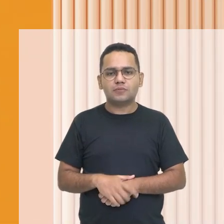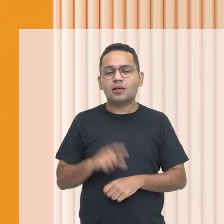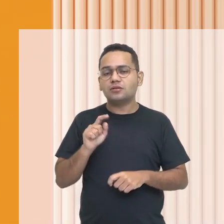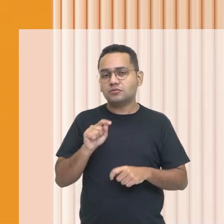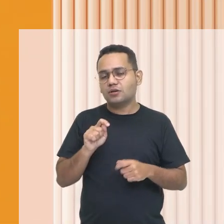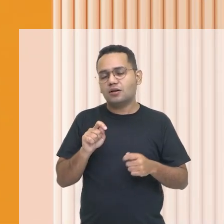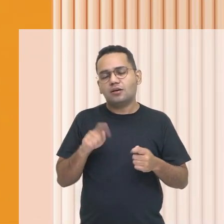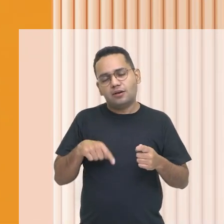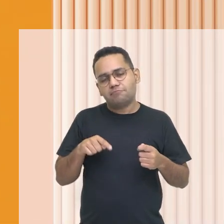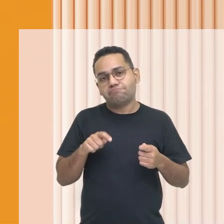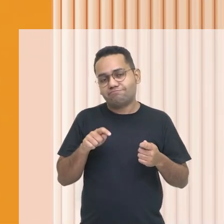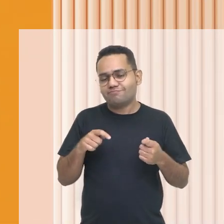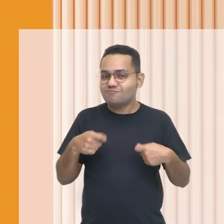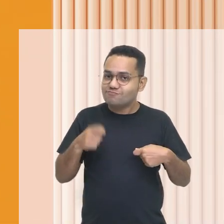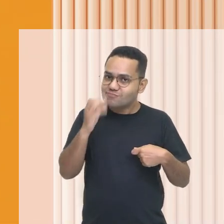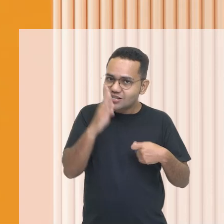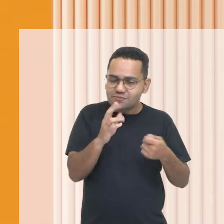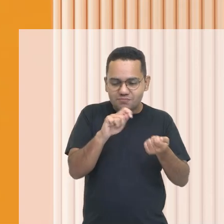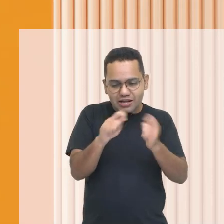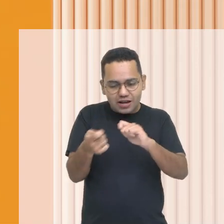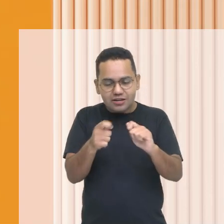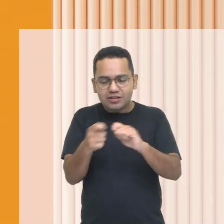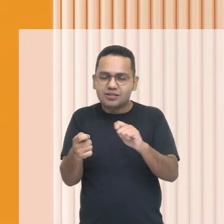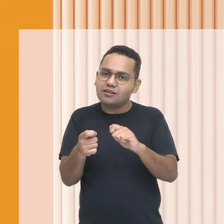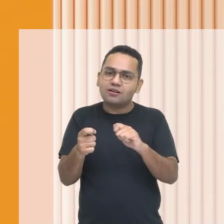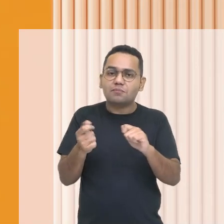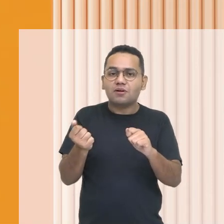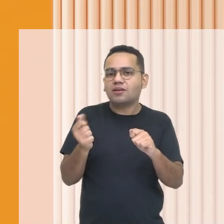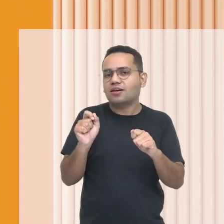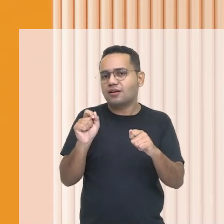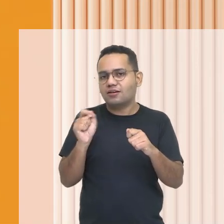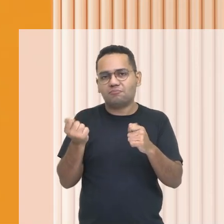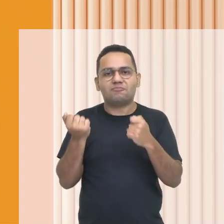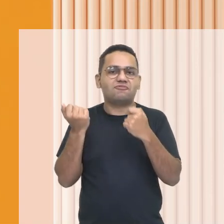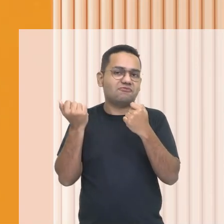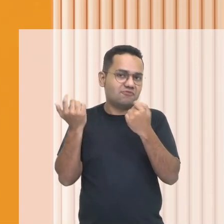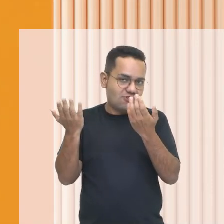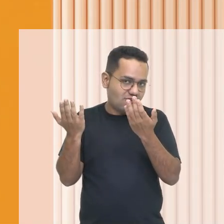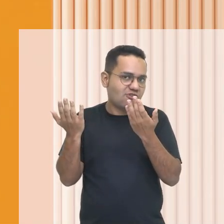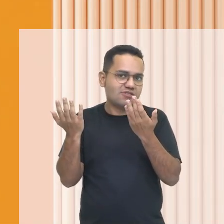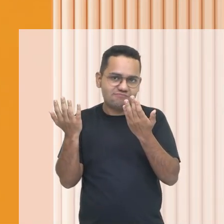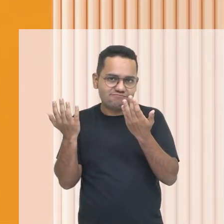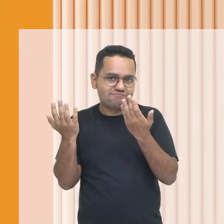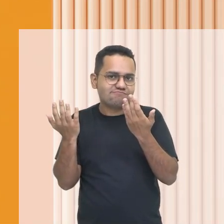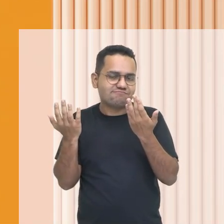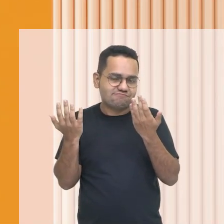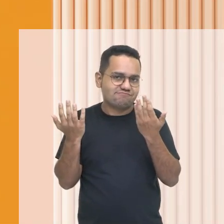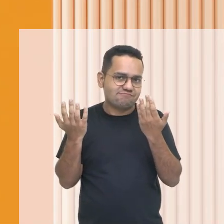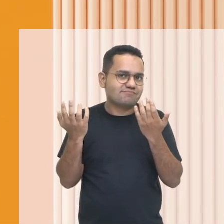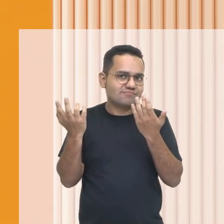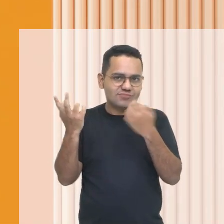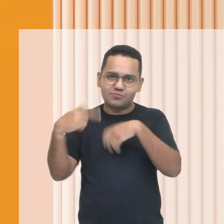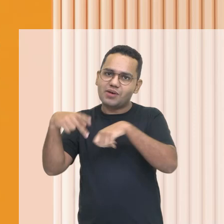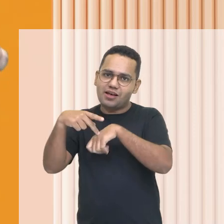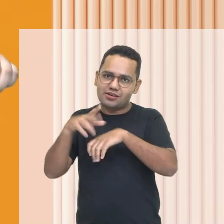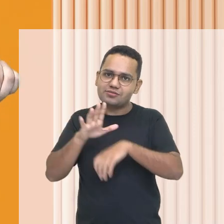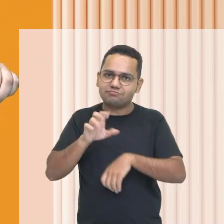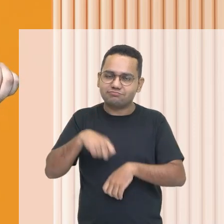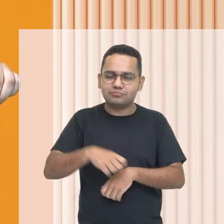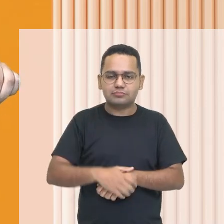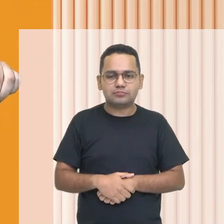estrangeira. Então você consegue, né, caminhar desde